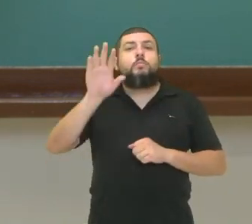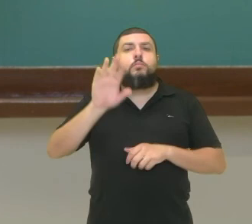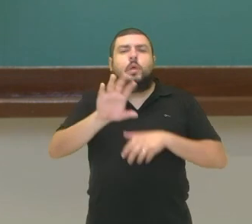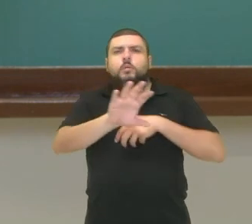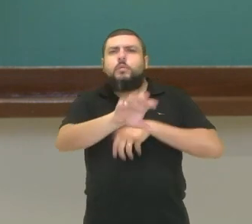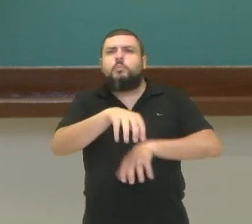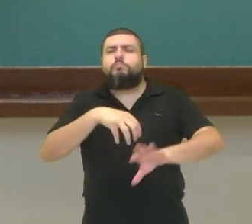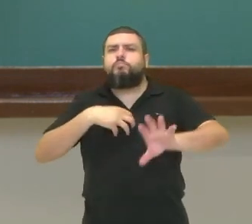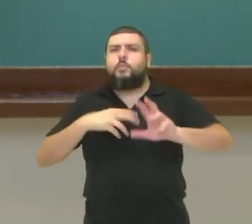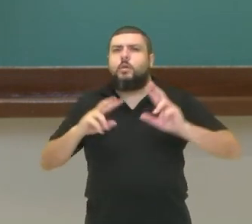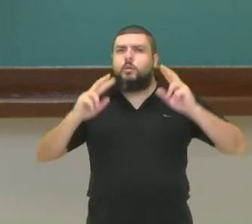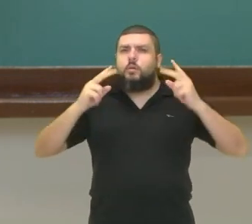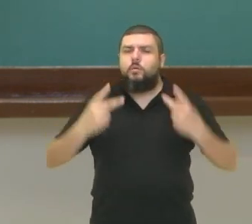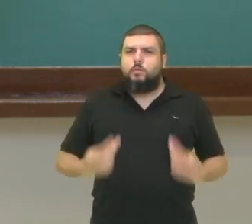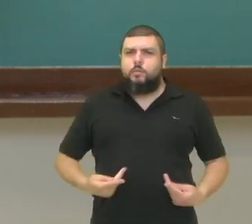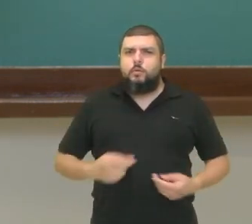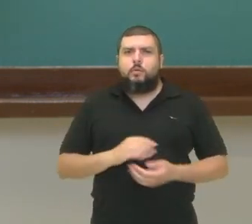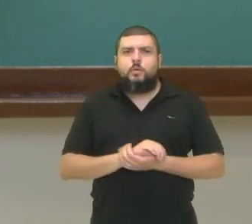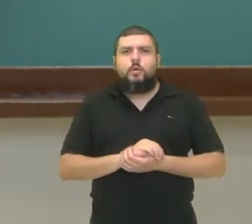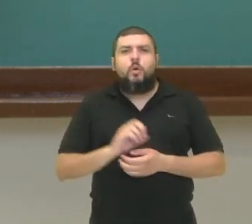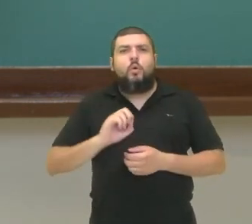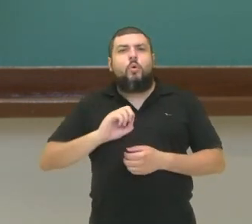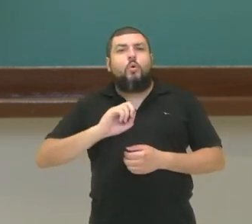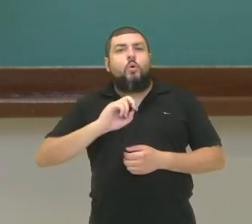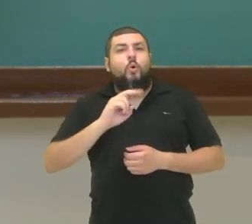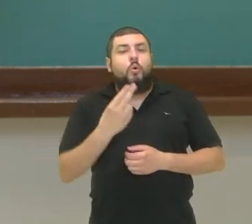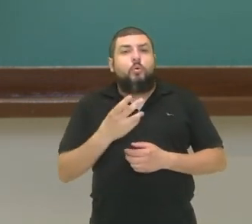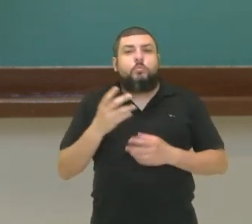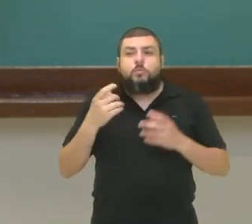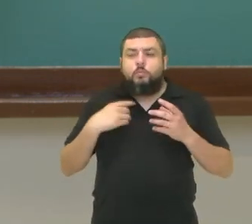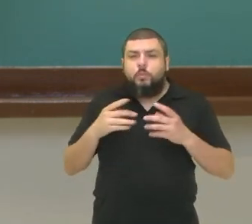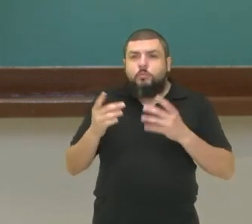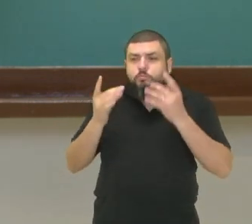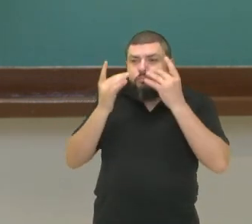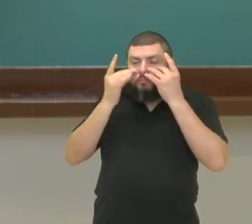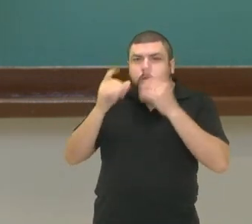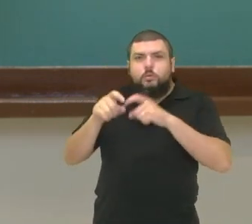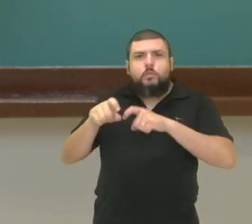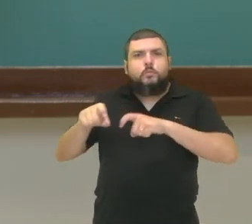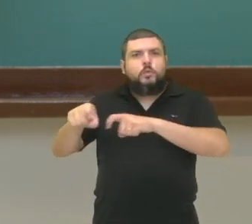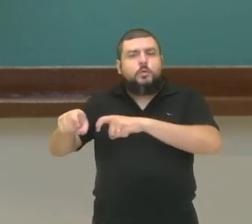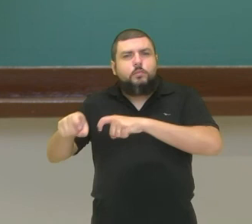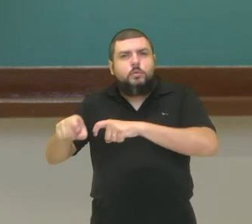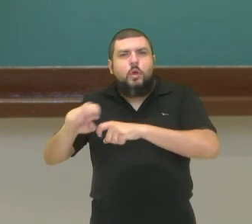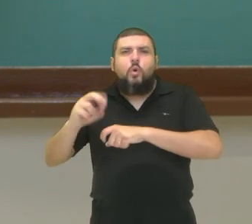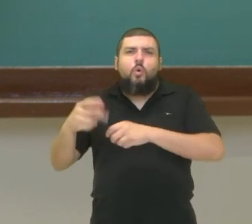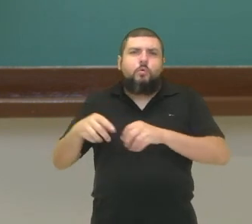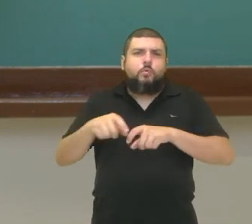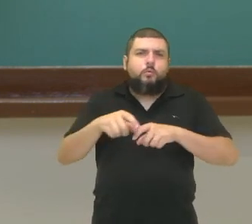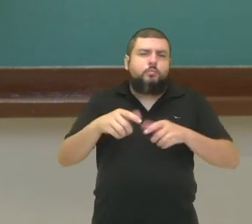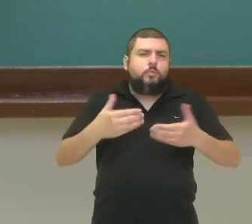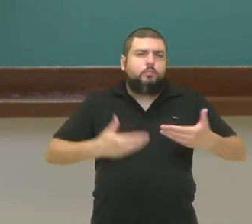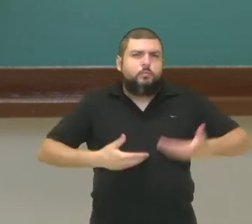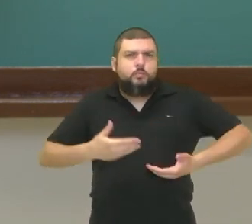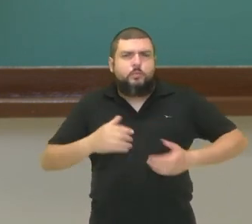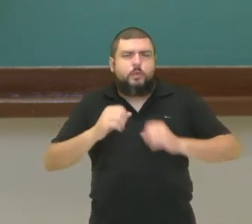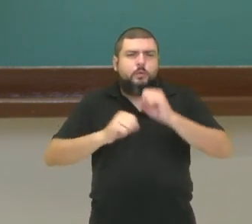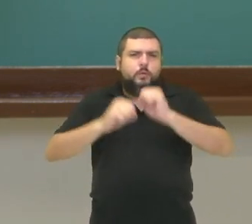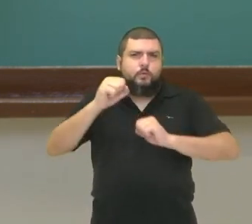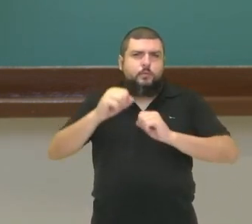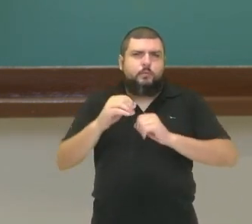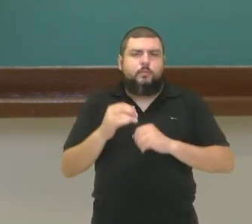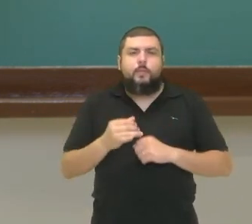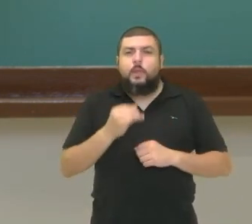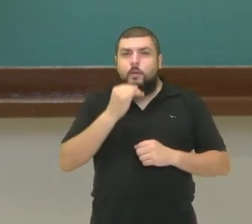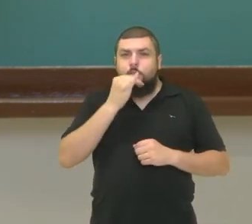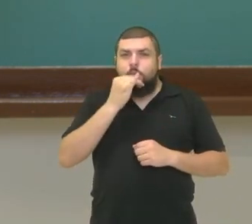sacros ou retratando a realidade do trabalhador camponês ou o trabalhador urbano, tá? Como, por exemplo, os ingleses